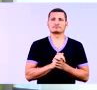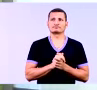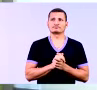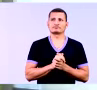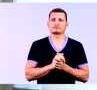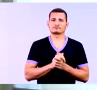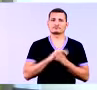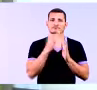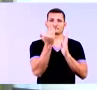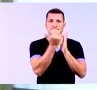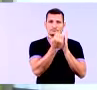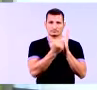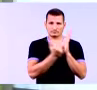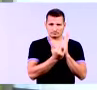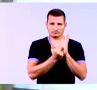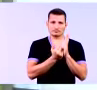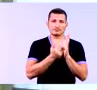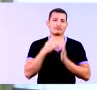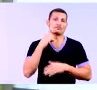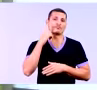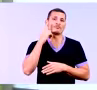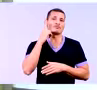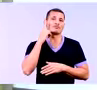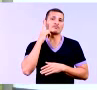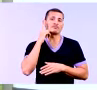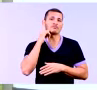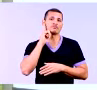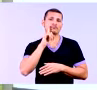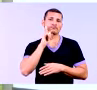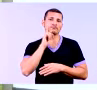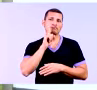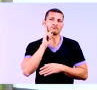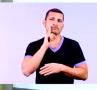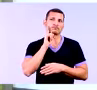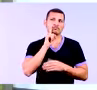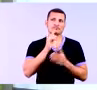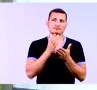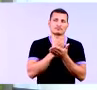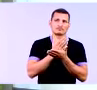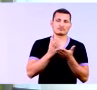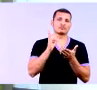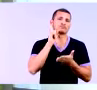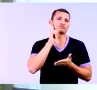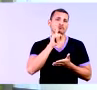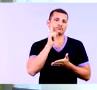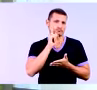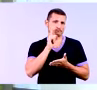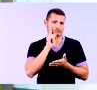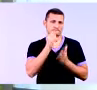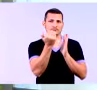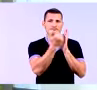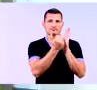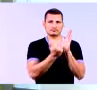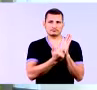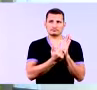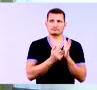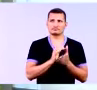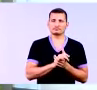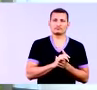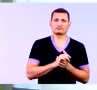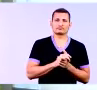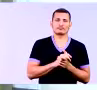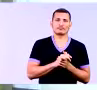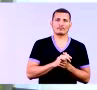Os programas americanos, só para contextualizar, alguns programas americanos de show